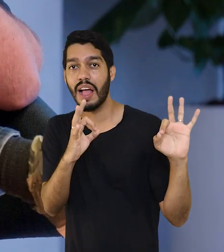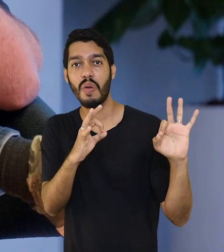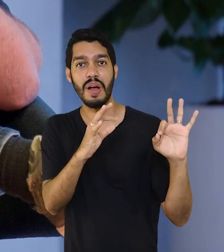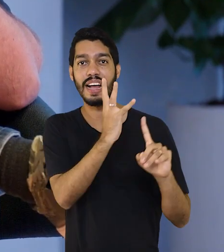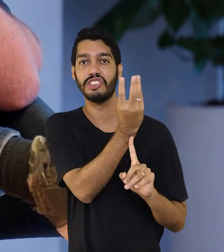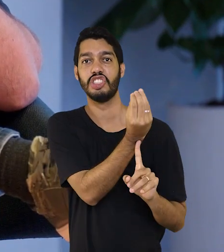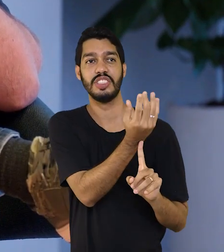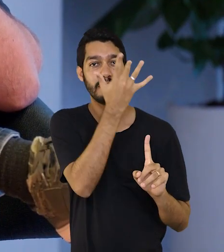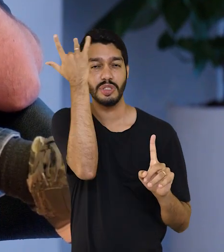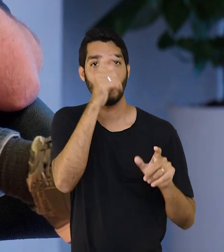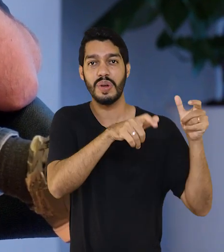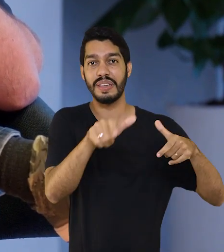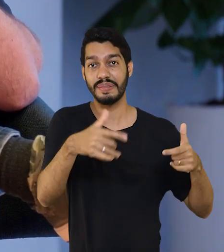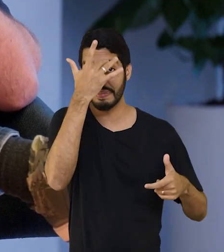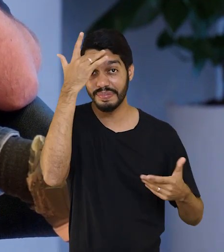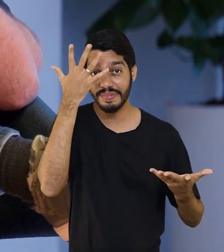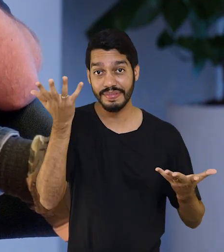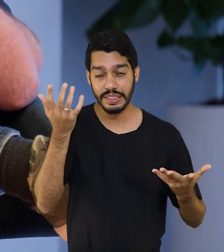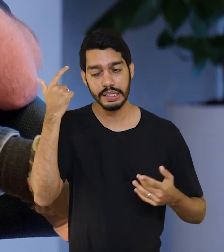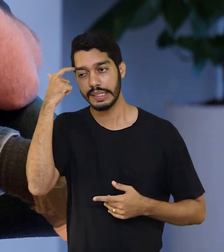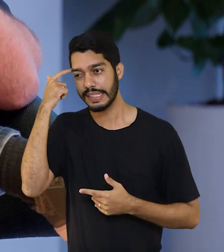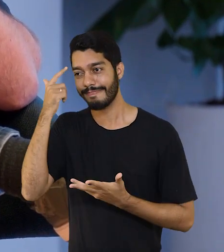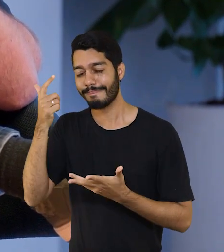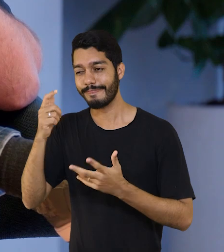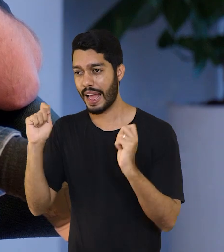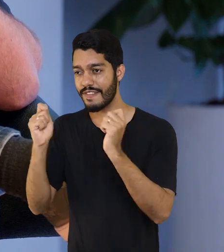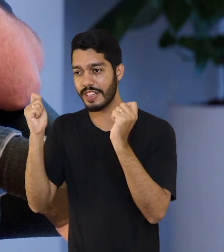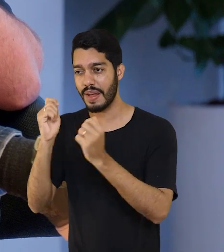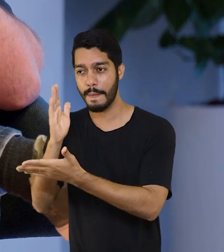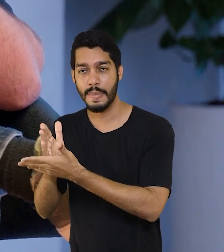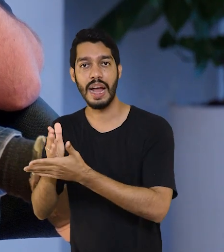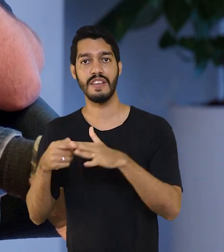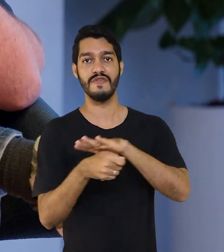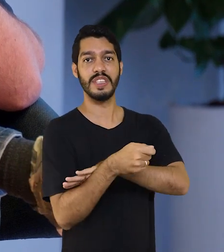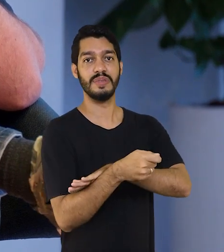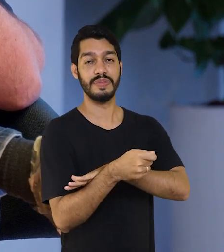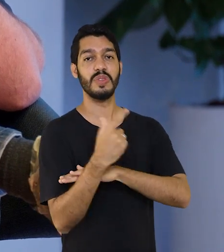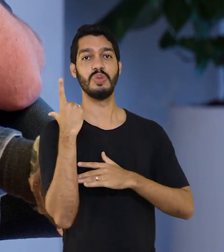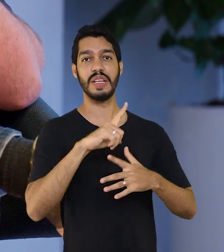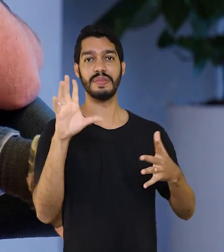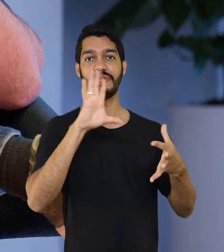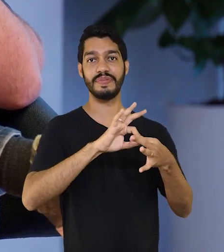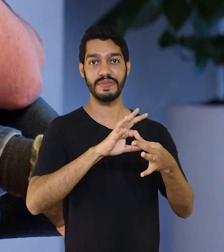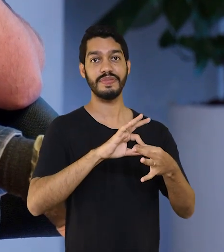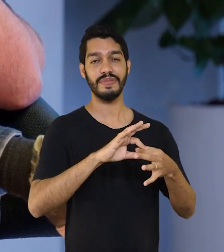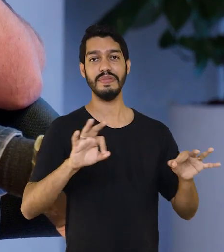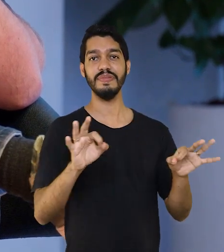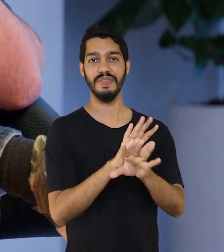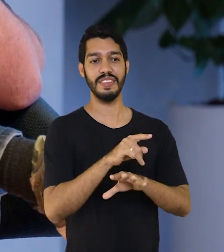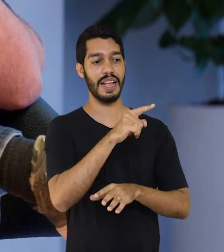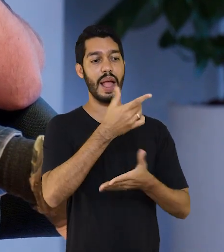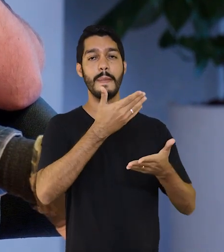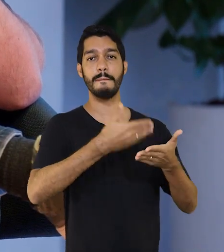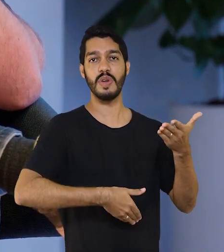estava no tour dos artistas. Com essa informação, eles realocaram ali o investimento e fecharam com a Prefeitura do Rio 4